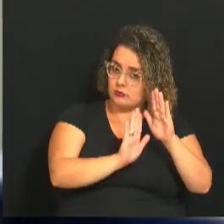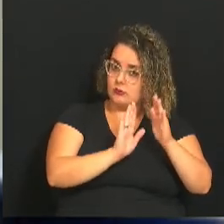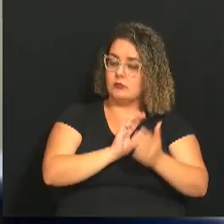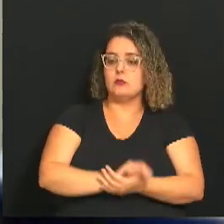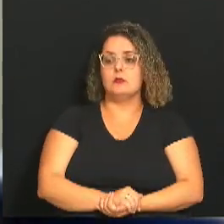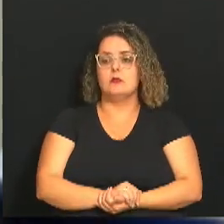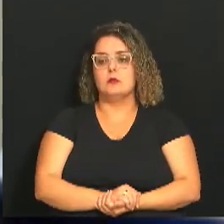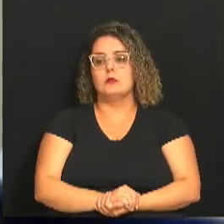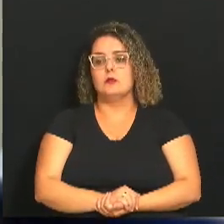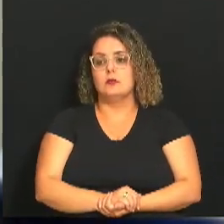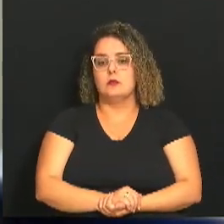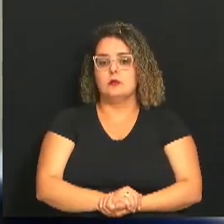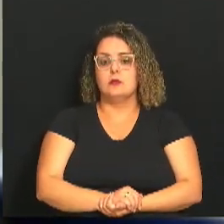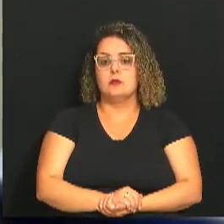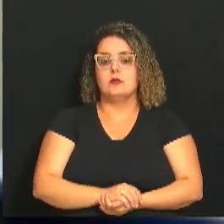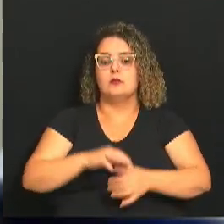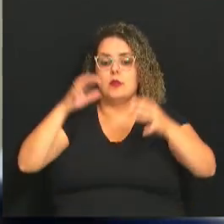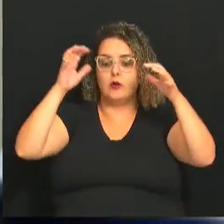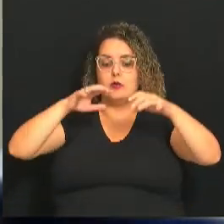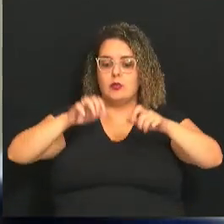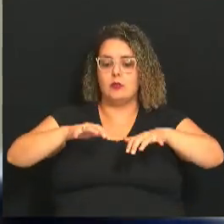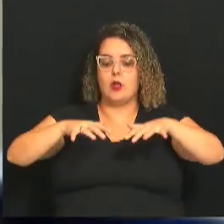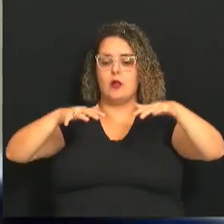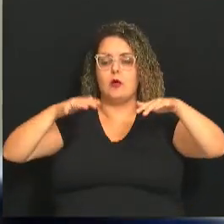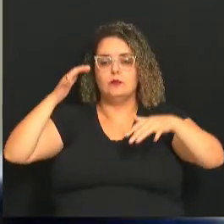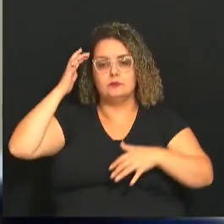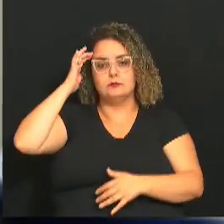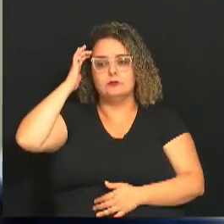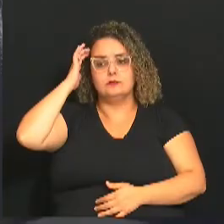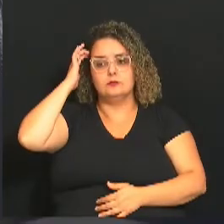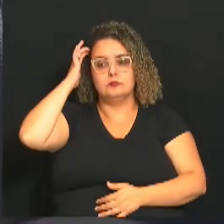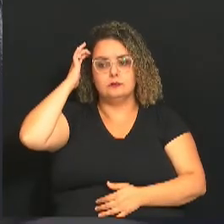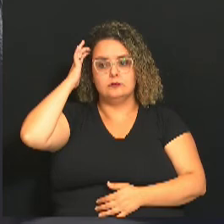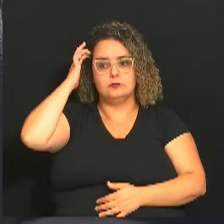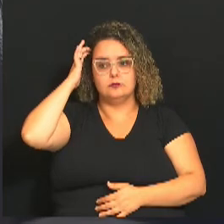local tá inundado, né?